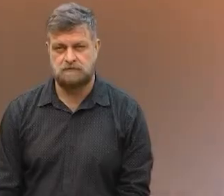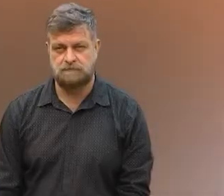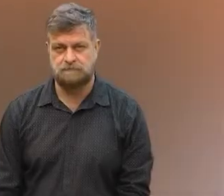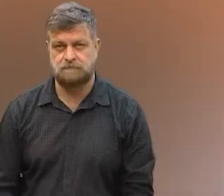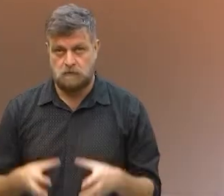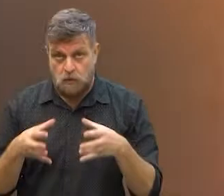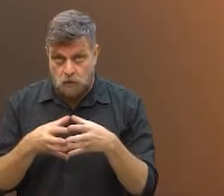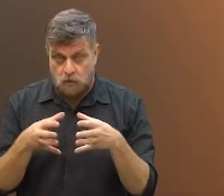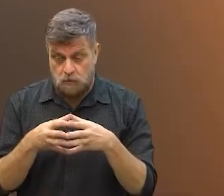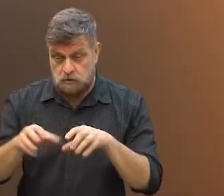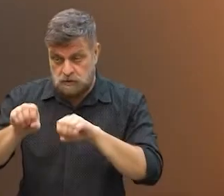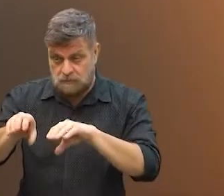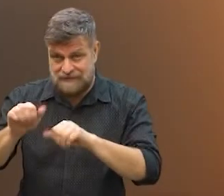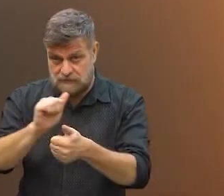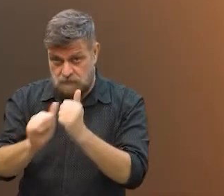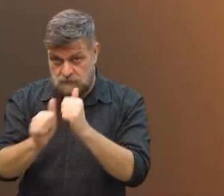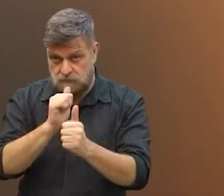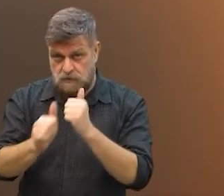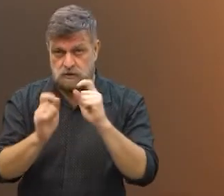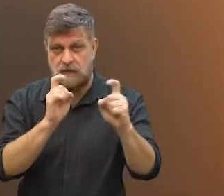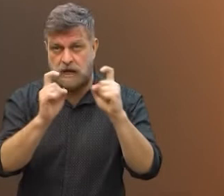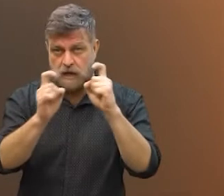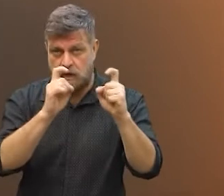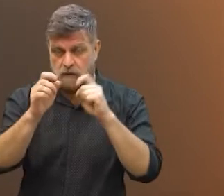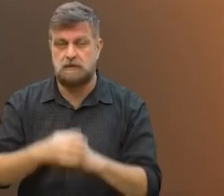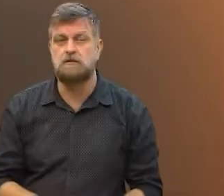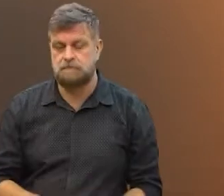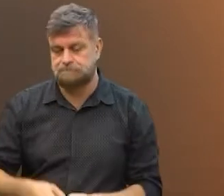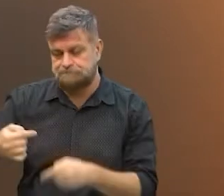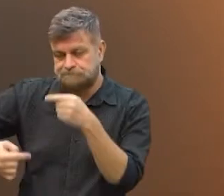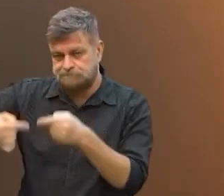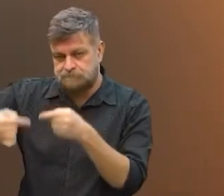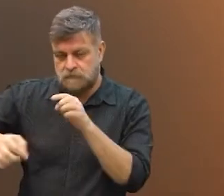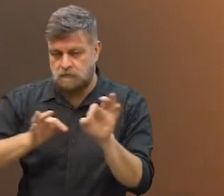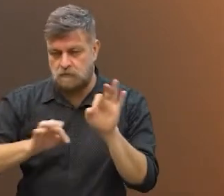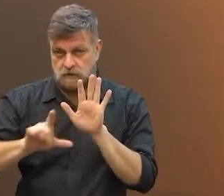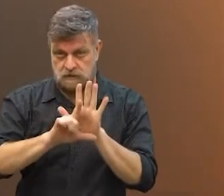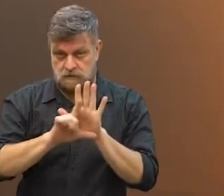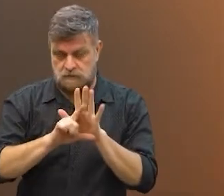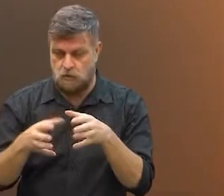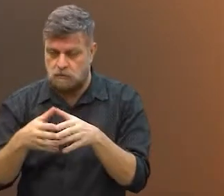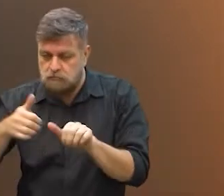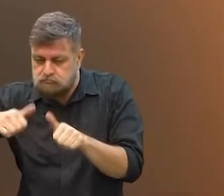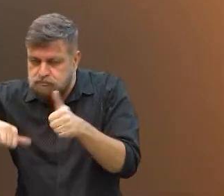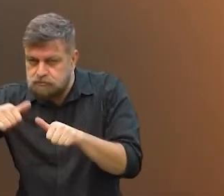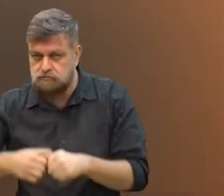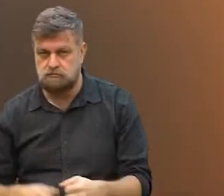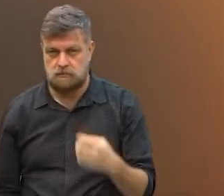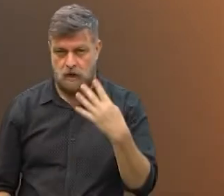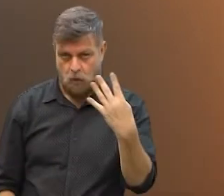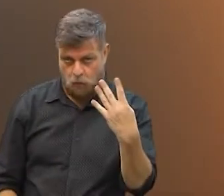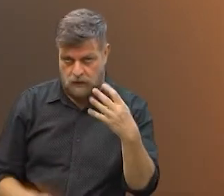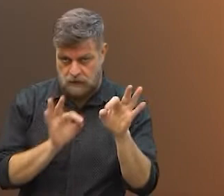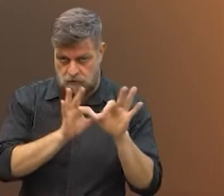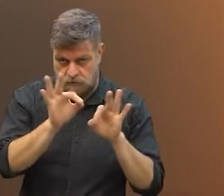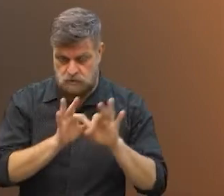A Comissão de Educação e Esporte se reuniu para deliberar os projetos apresentados ao grupo. No total, foram 4